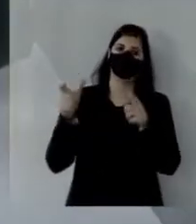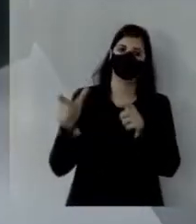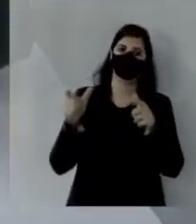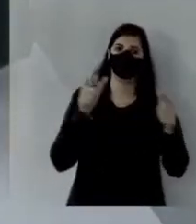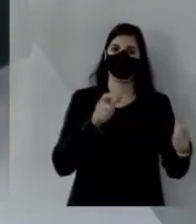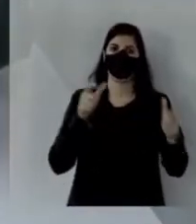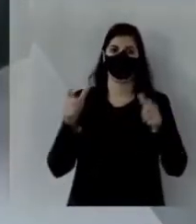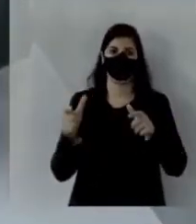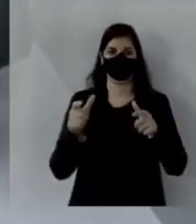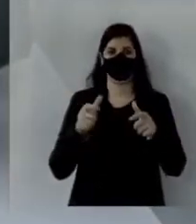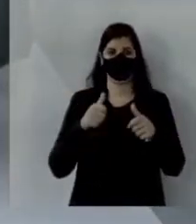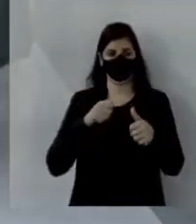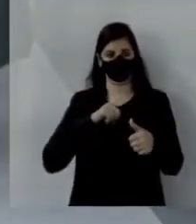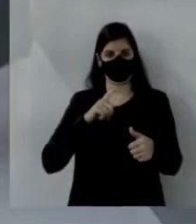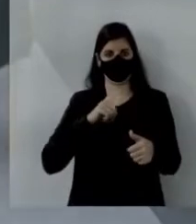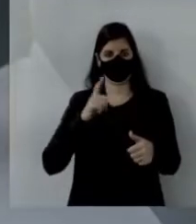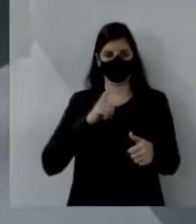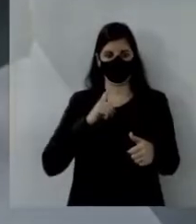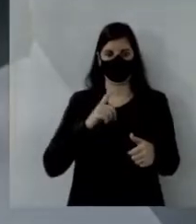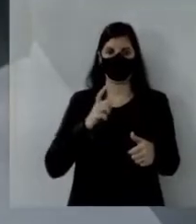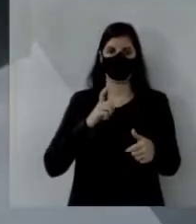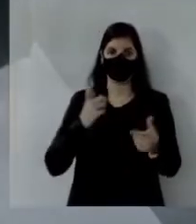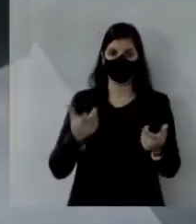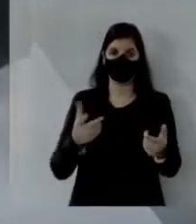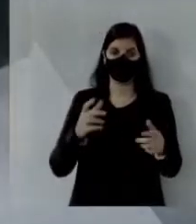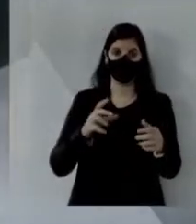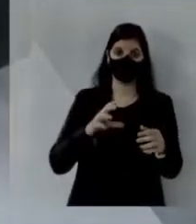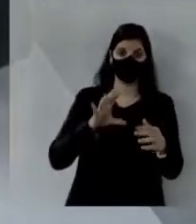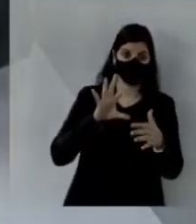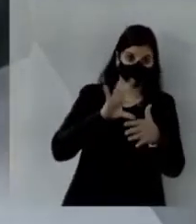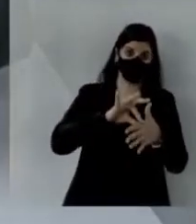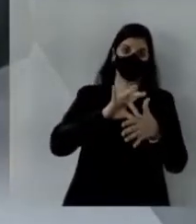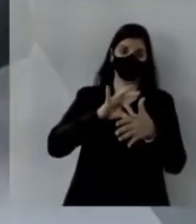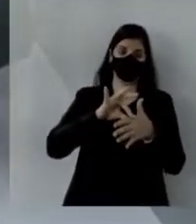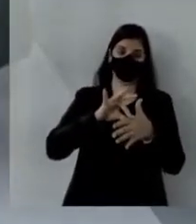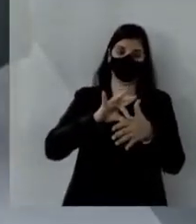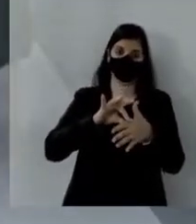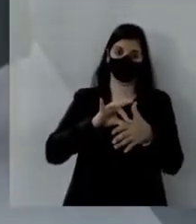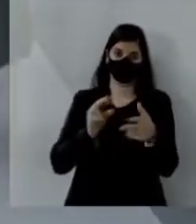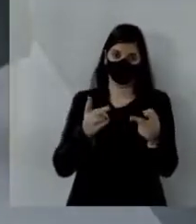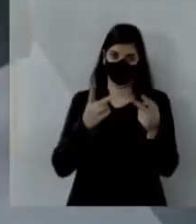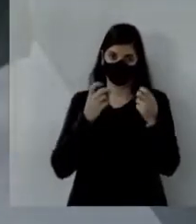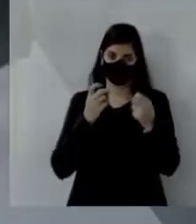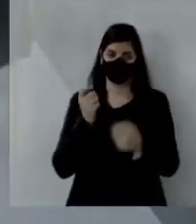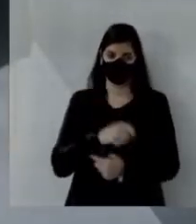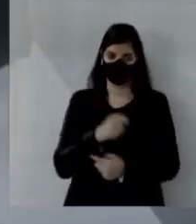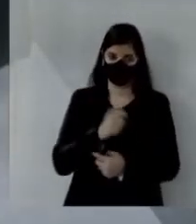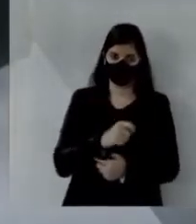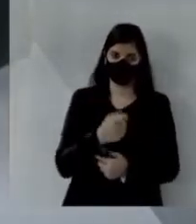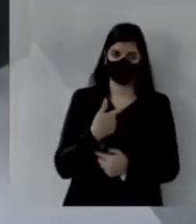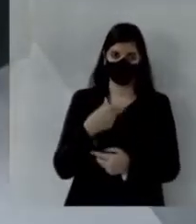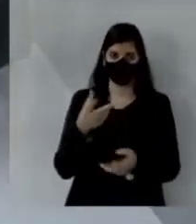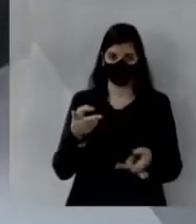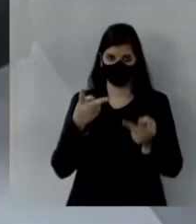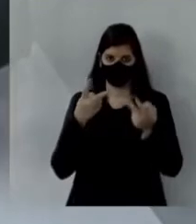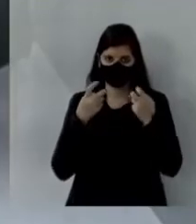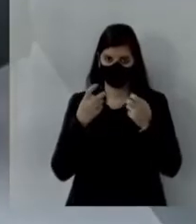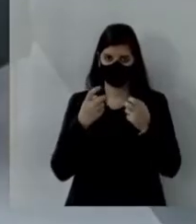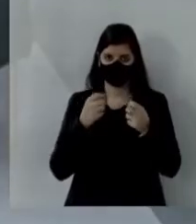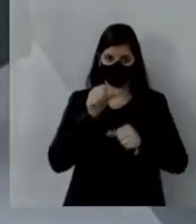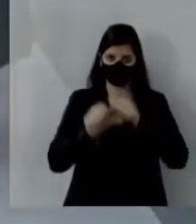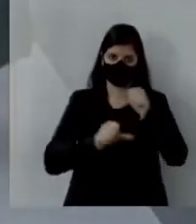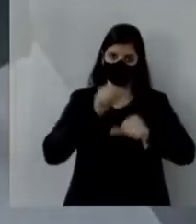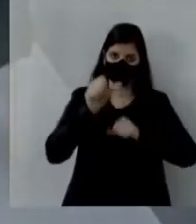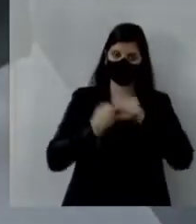de estar do lado direito. Então a maquete física, ela traz essa possibilidade da gente poder mexer,